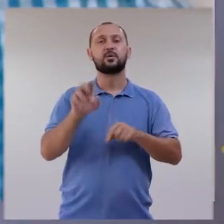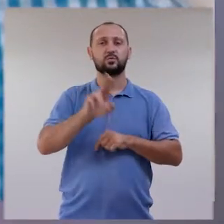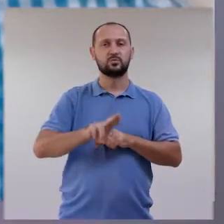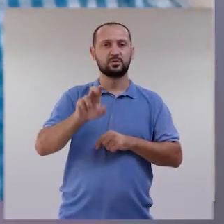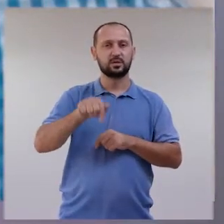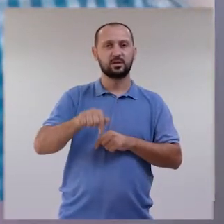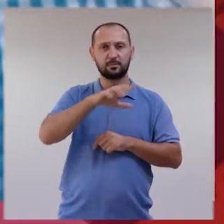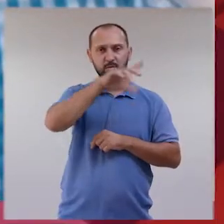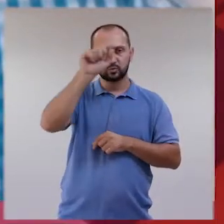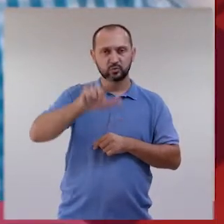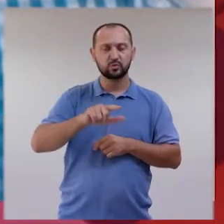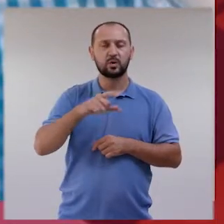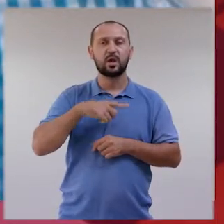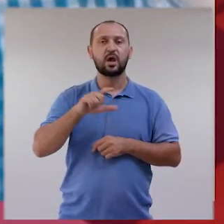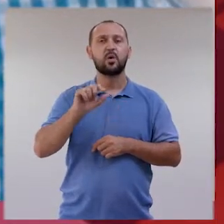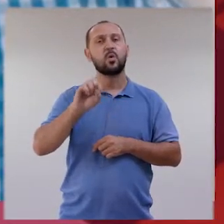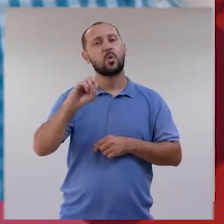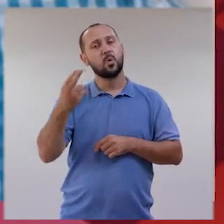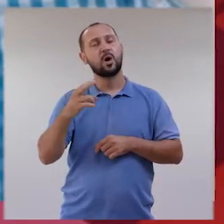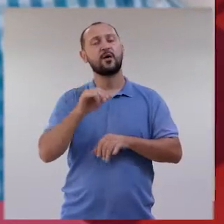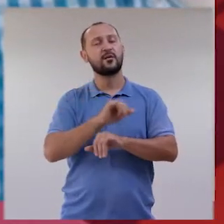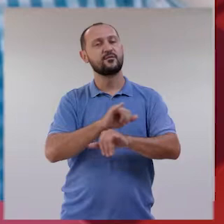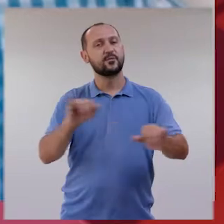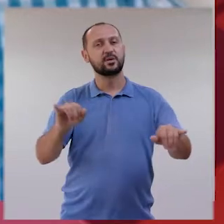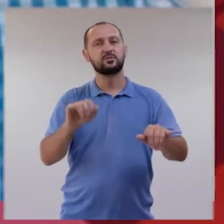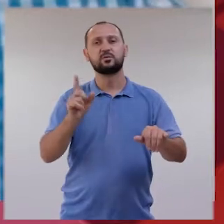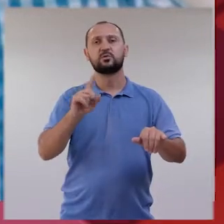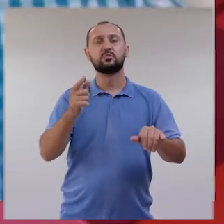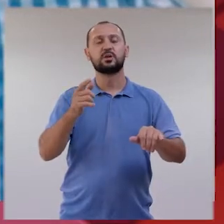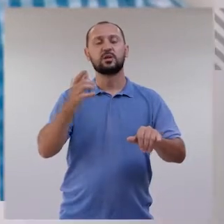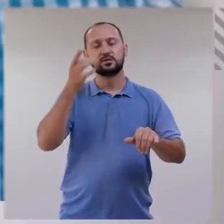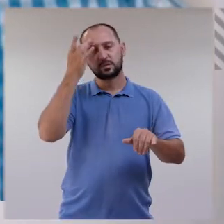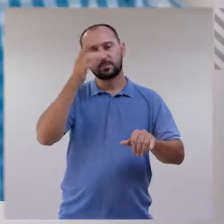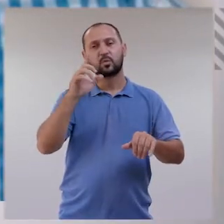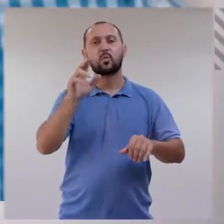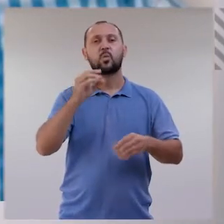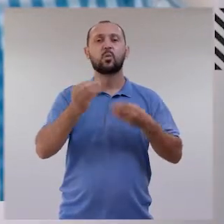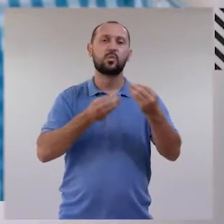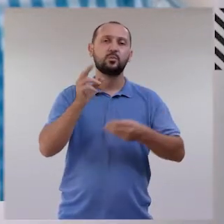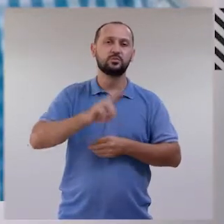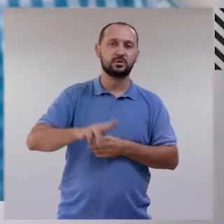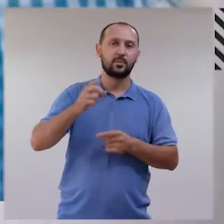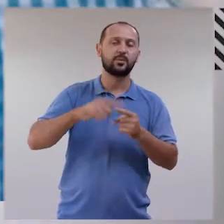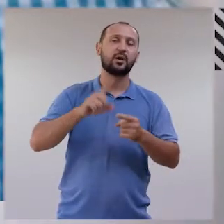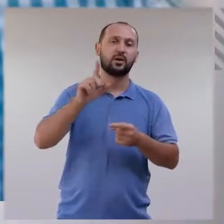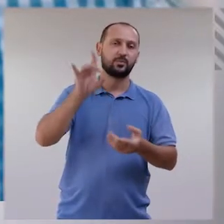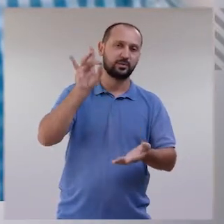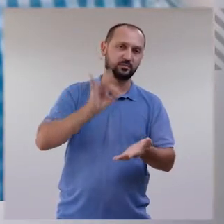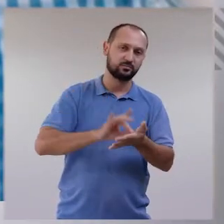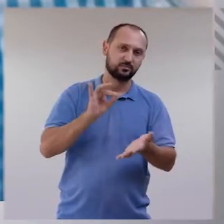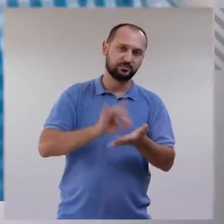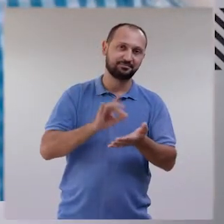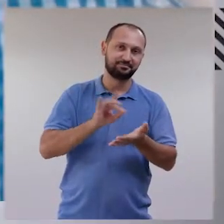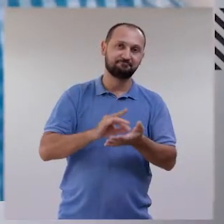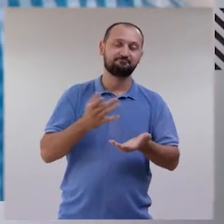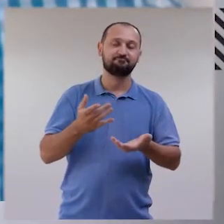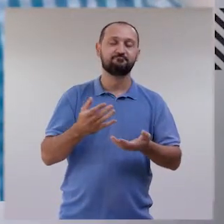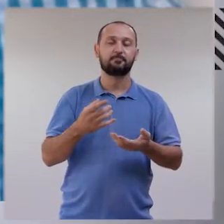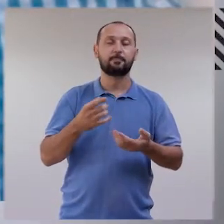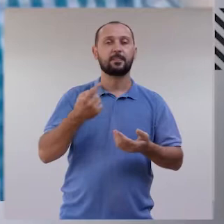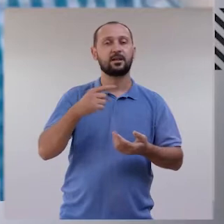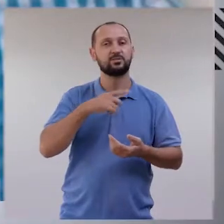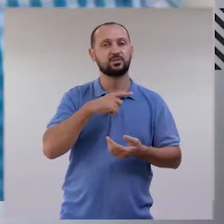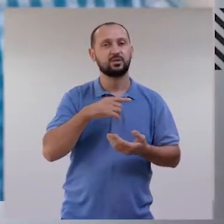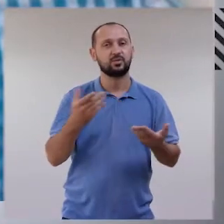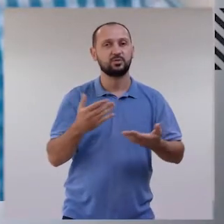se aplica também a Mato Grosso do Sul? É um dado que infelizmente não tem como se trabalhar porque, enfim, a realidade é